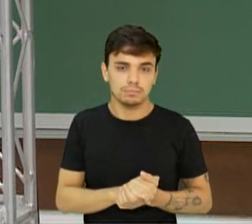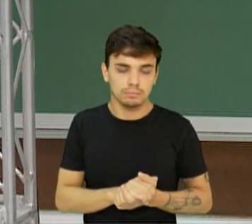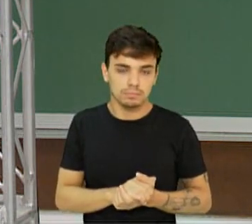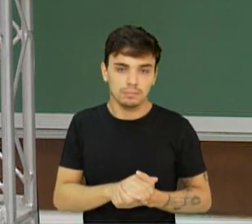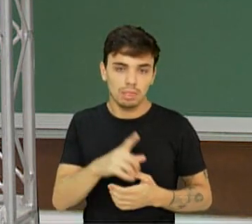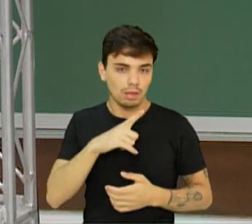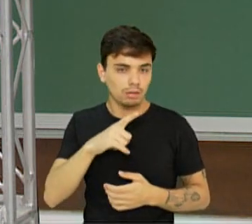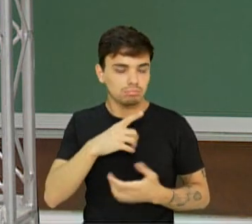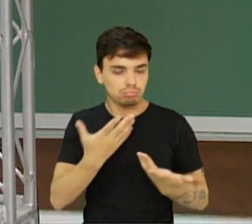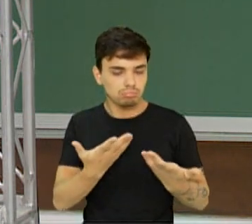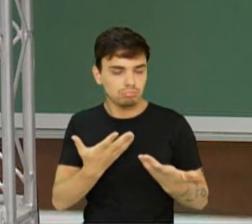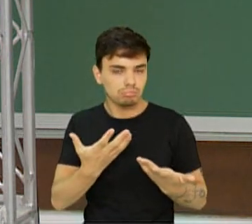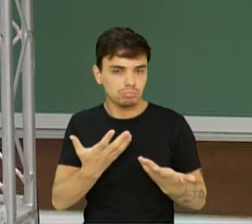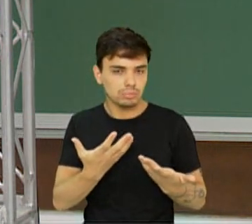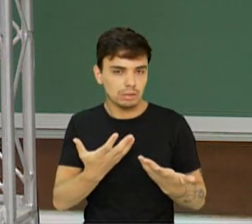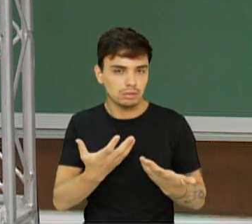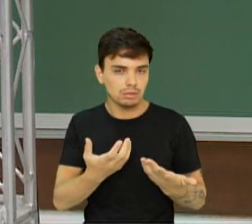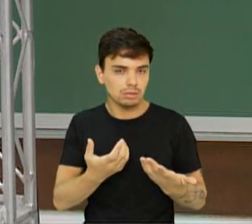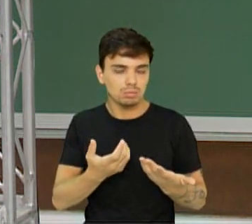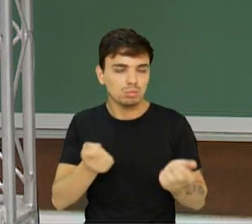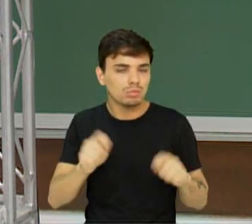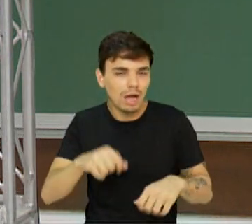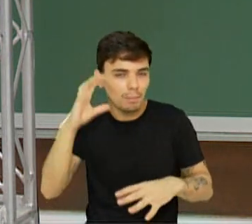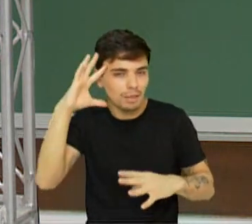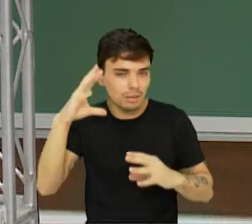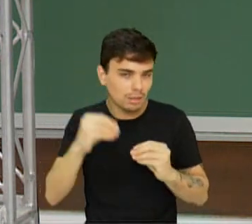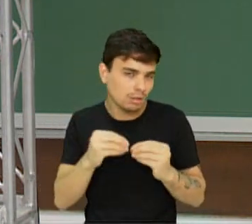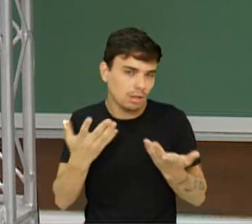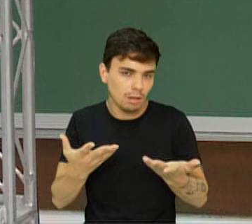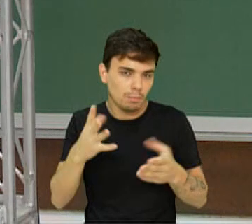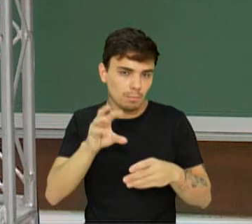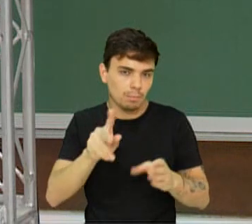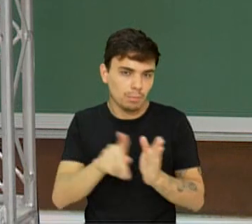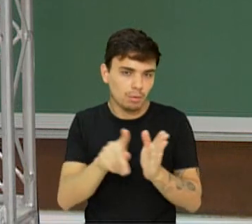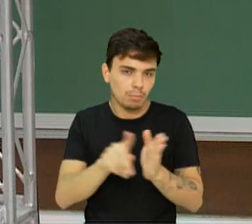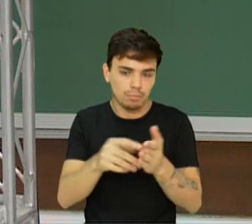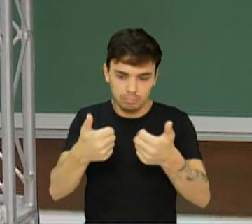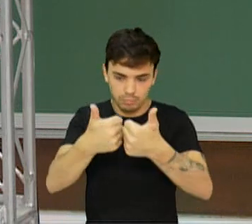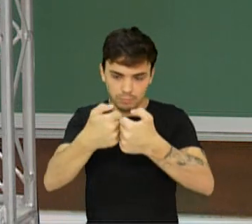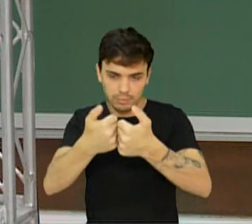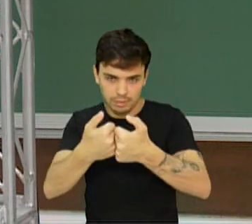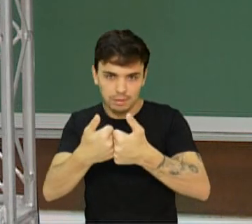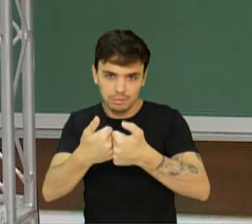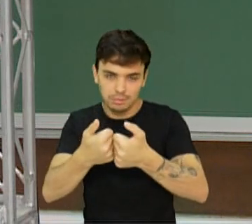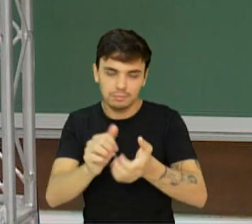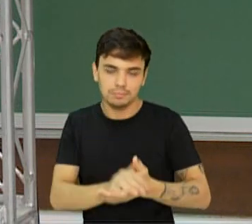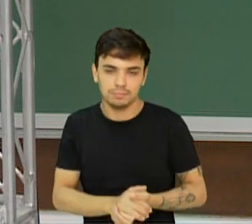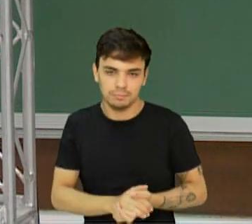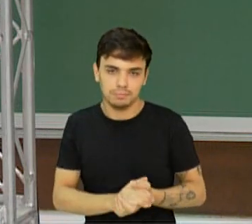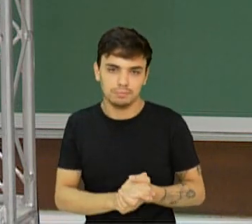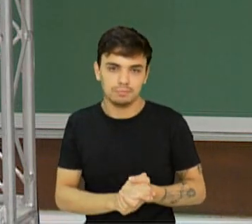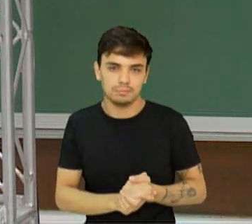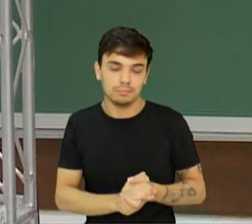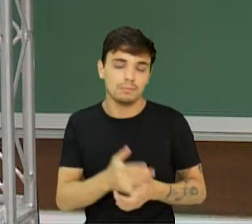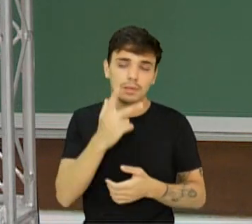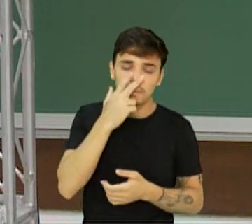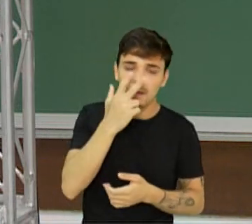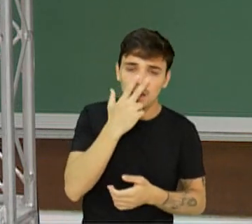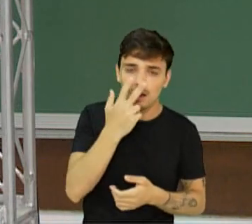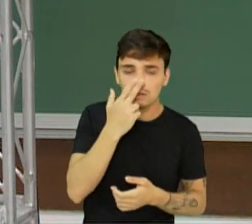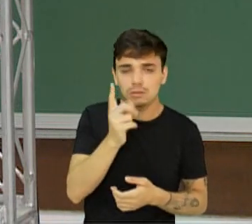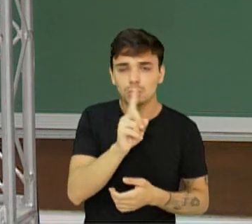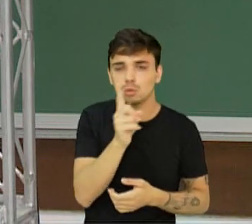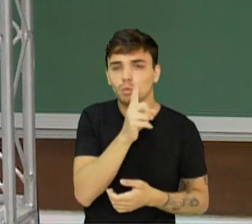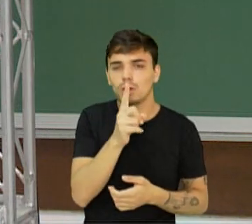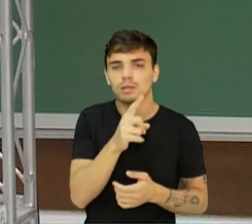ter um comportamento que até agora não é compreendido ainda na física, isso é um problema aberto, que parece que ela não